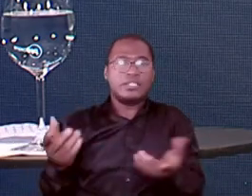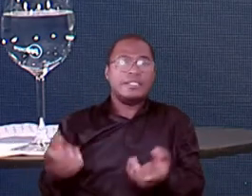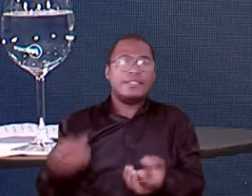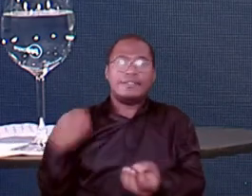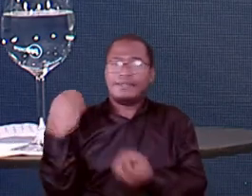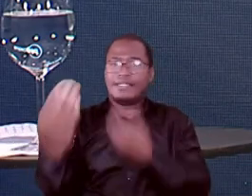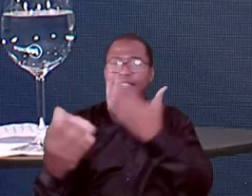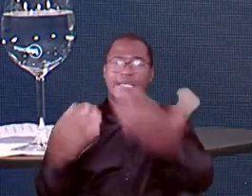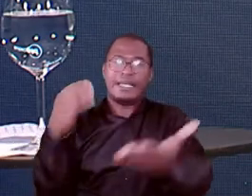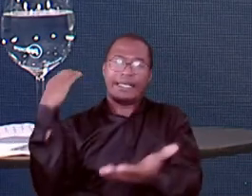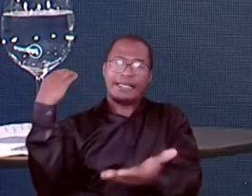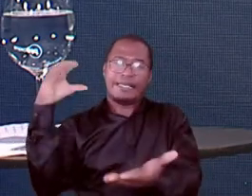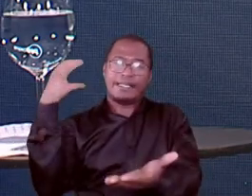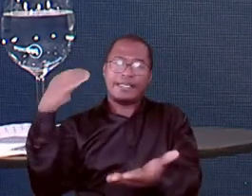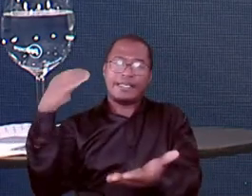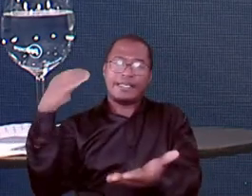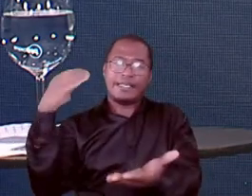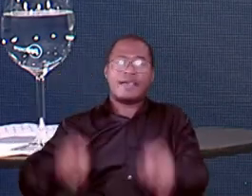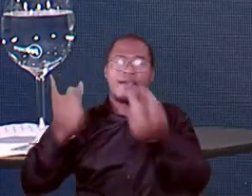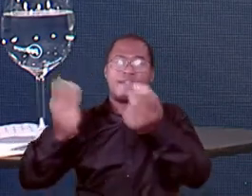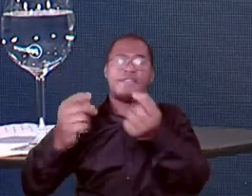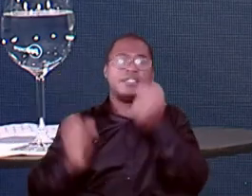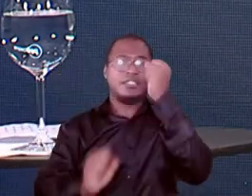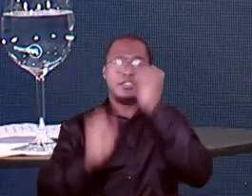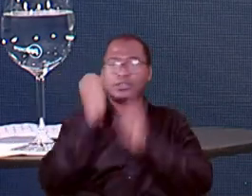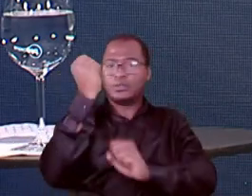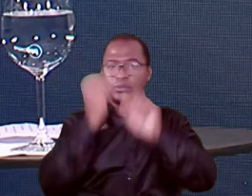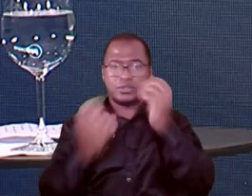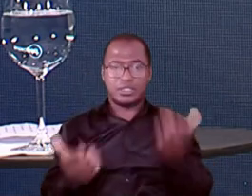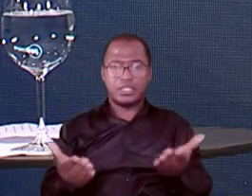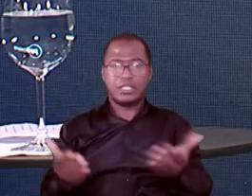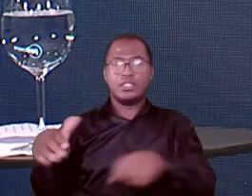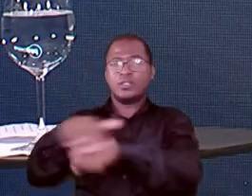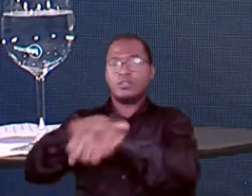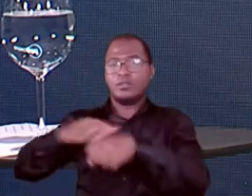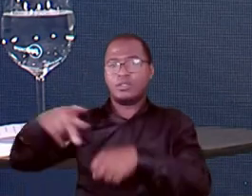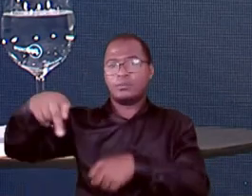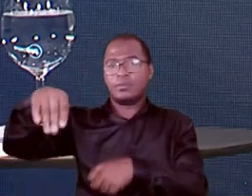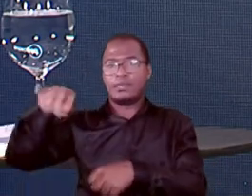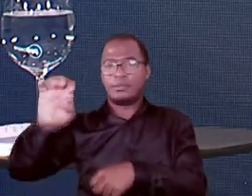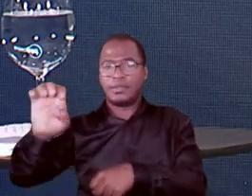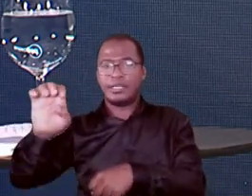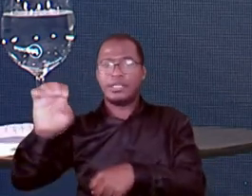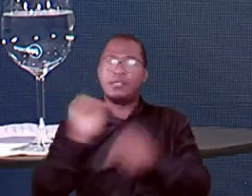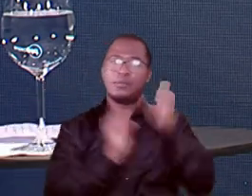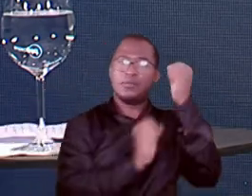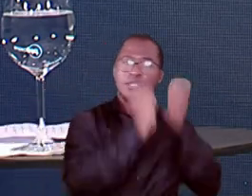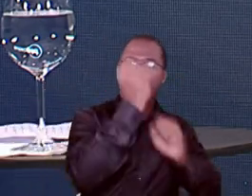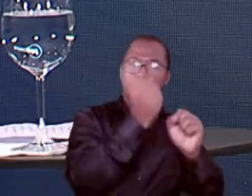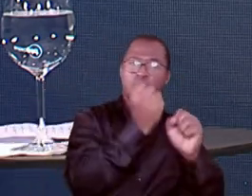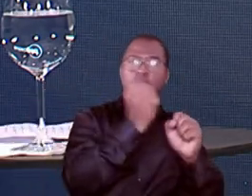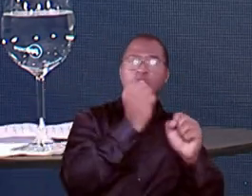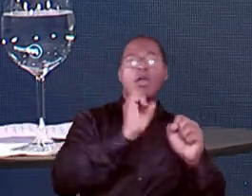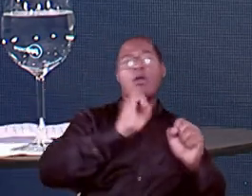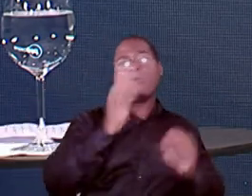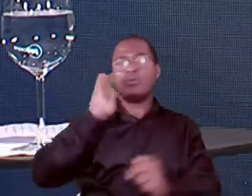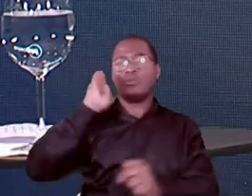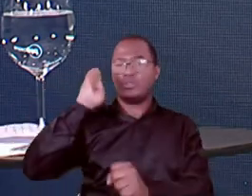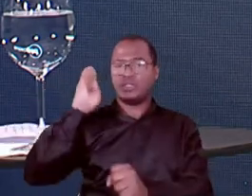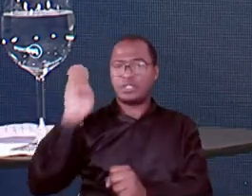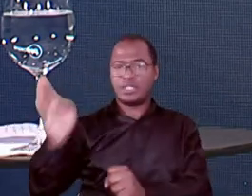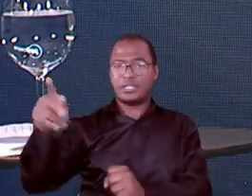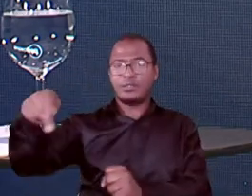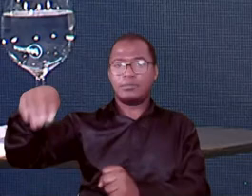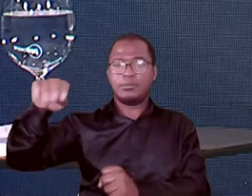a gente fala com a PMs seja via indústria seja via direto Então esse é um problema crítico que a gente procurou abordar e resolver